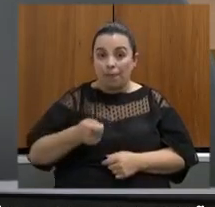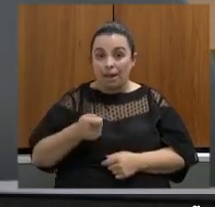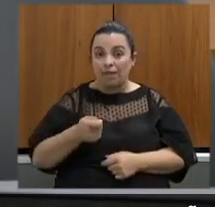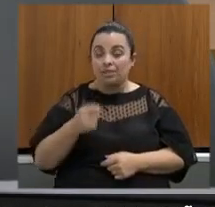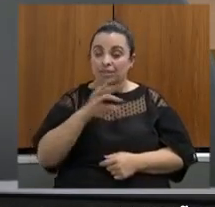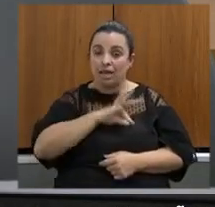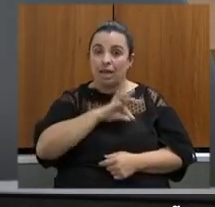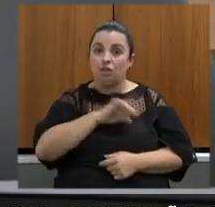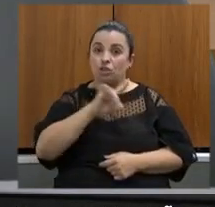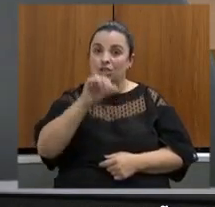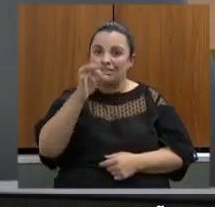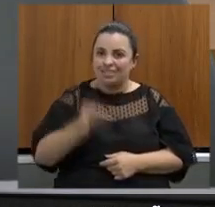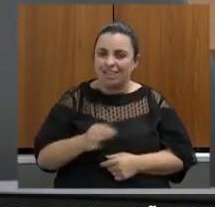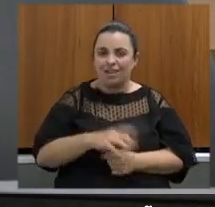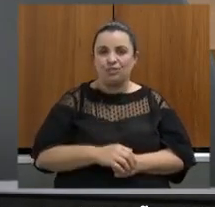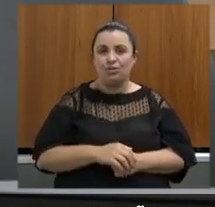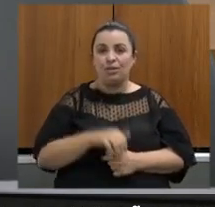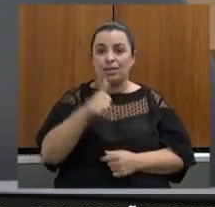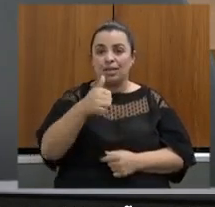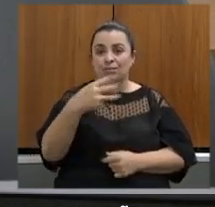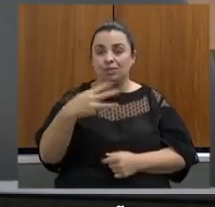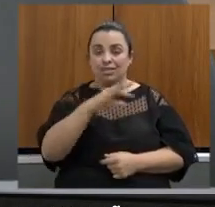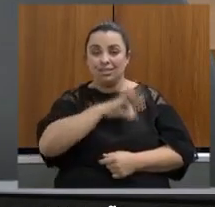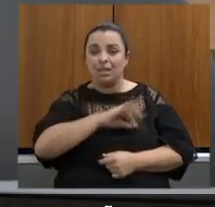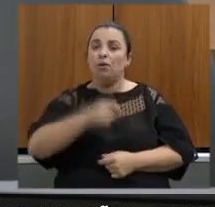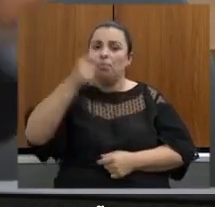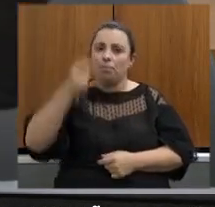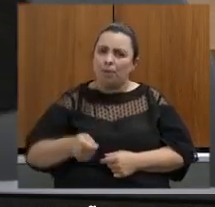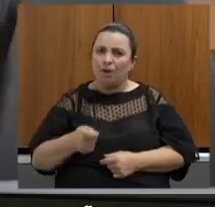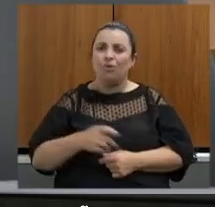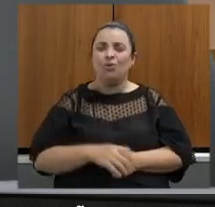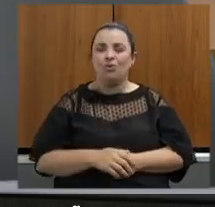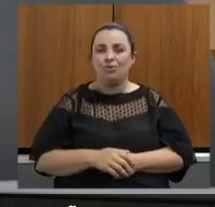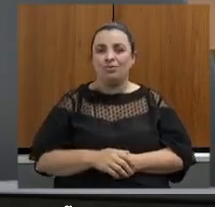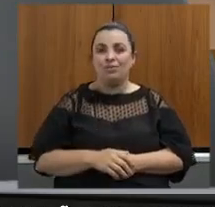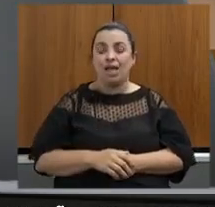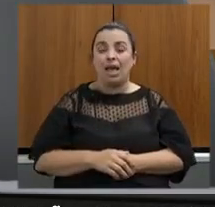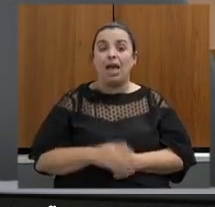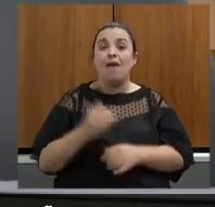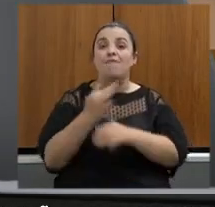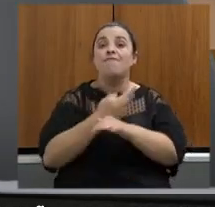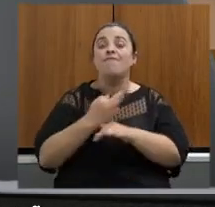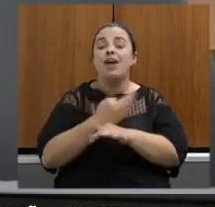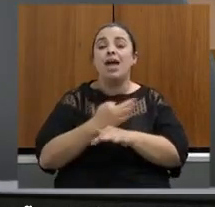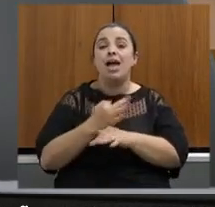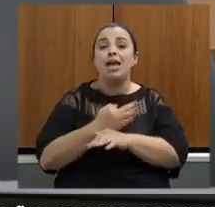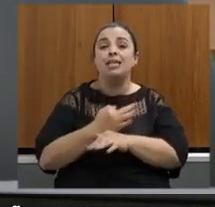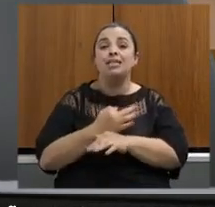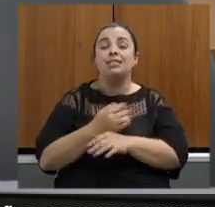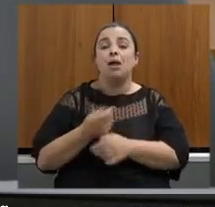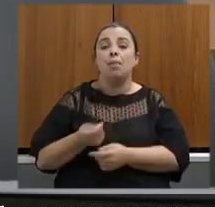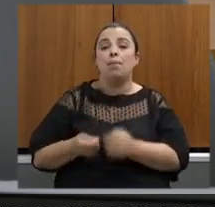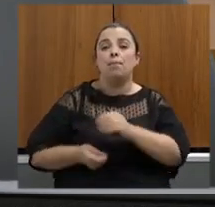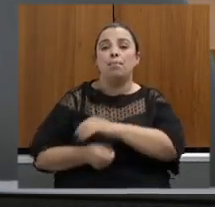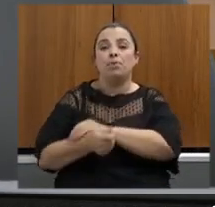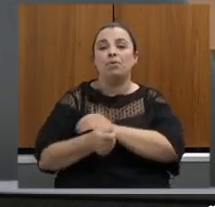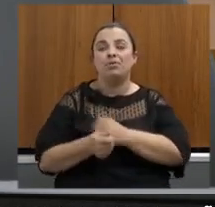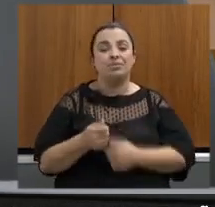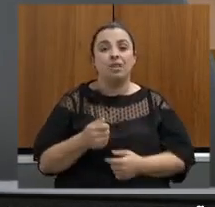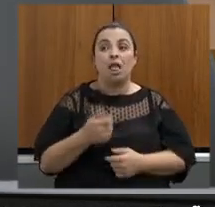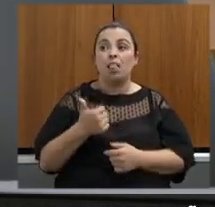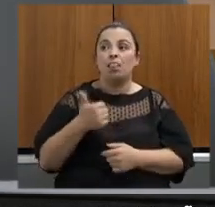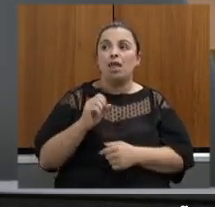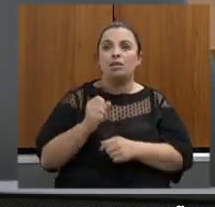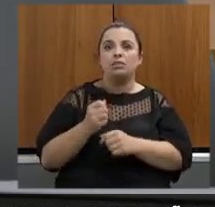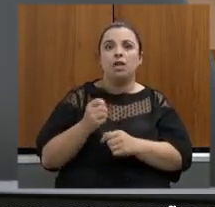13º pagou as férias prêmios que há dez anos não pagava pagou e tudo